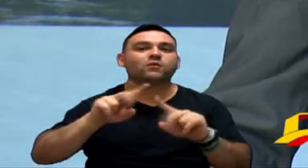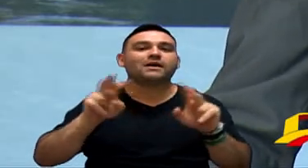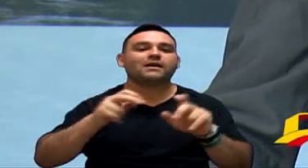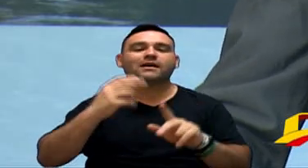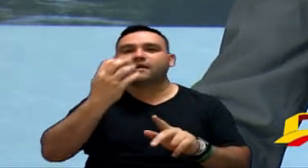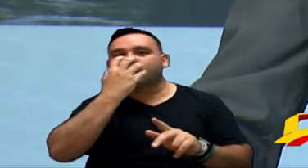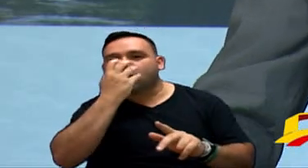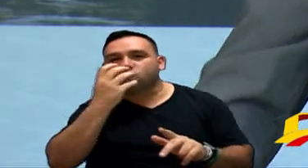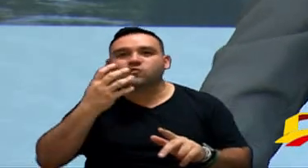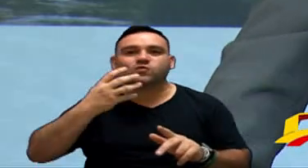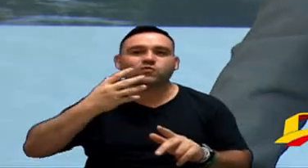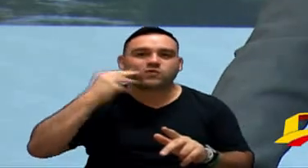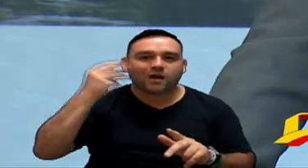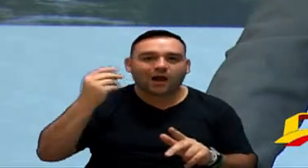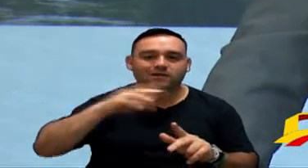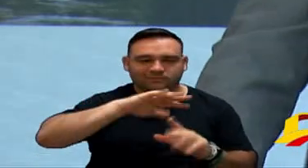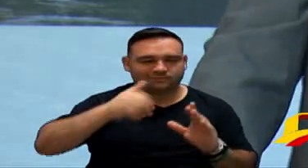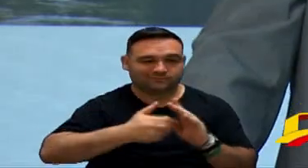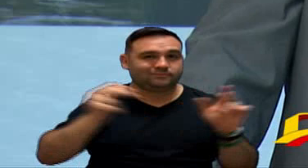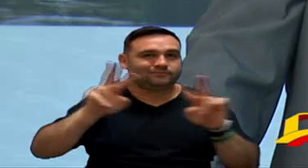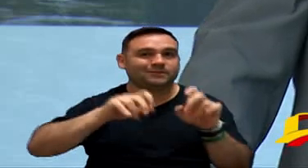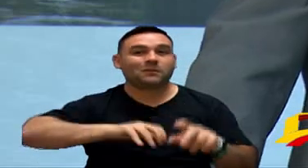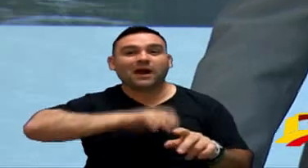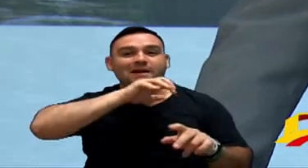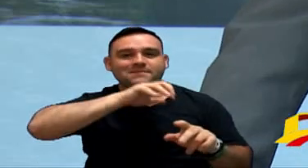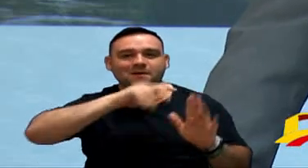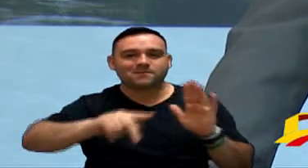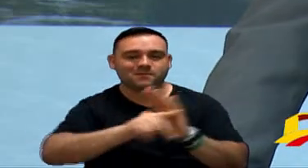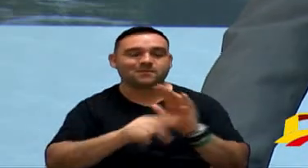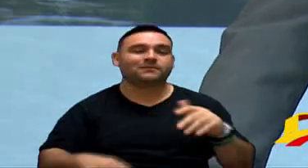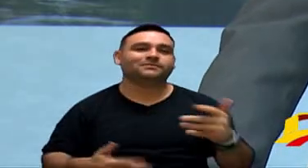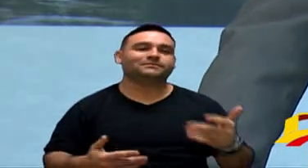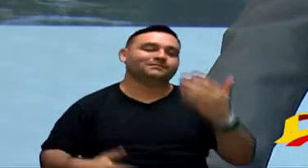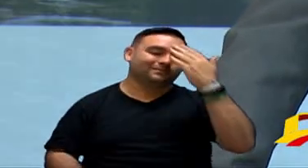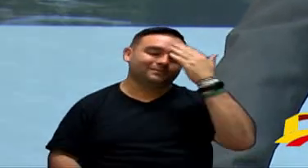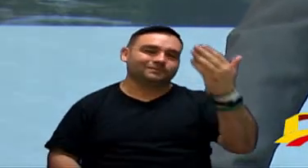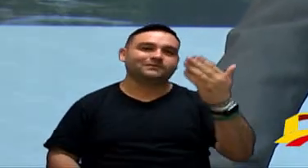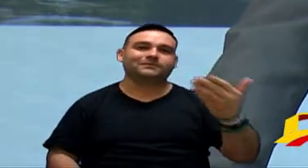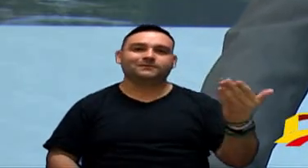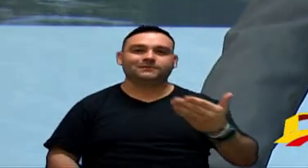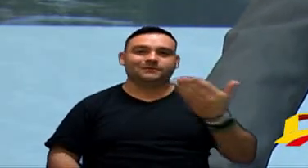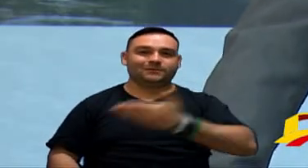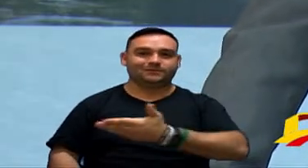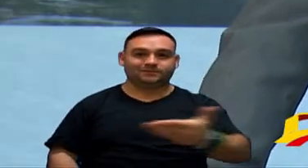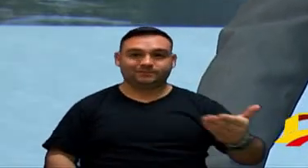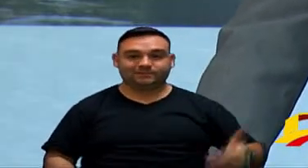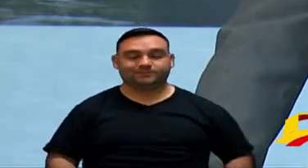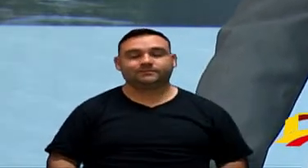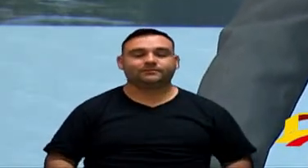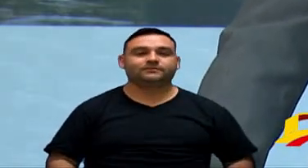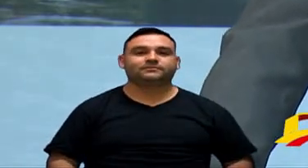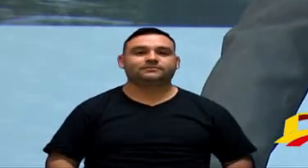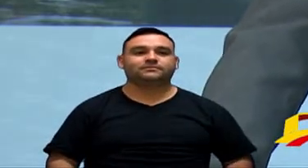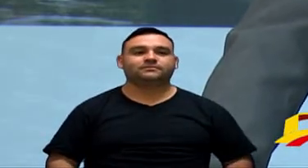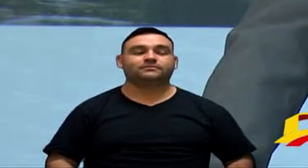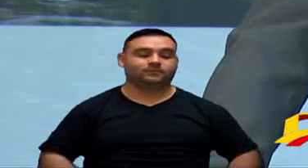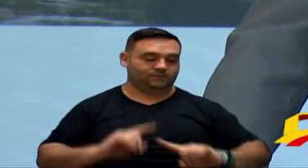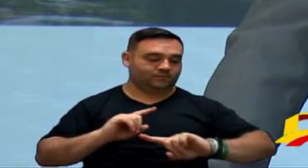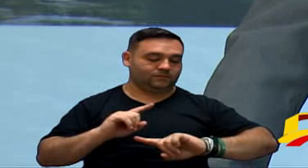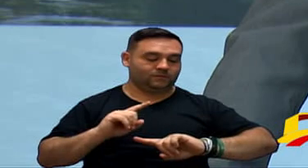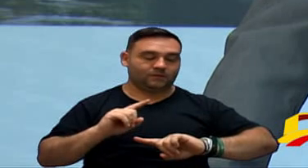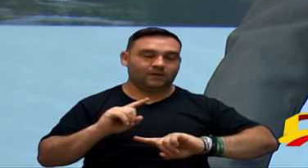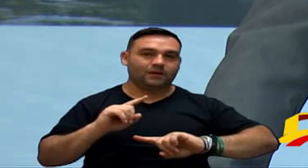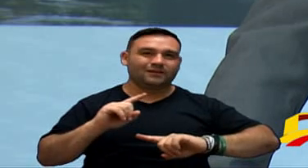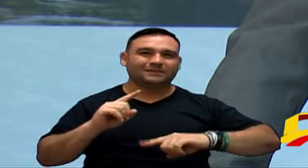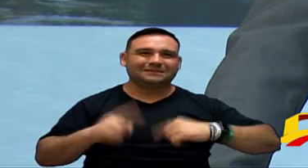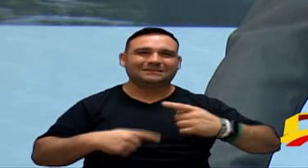os pets sobre os animais é um assunto interessante tá bom obrigado aí pela sua presença aí viu que depois de